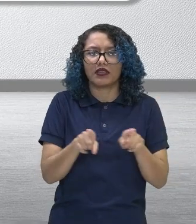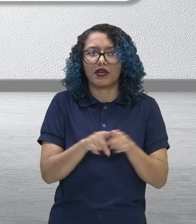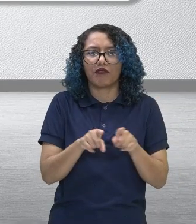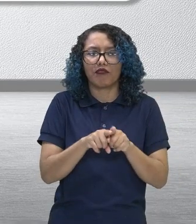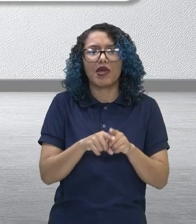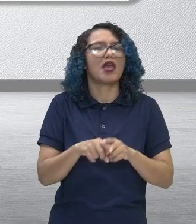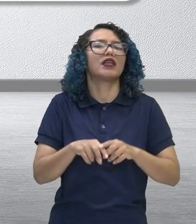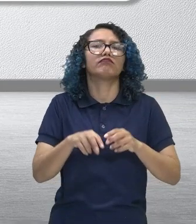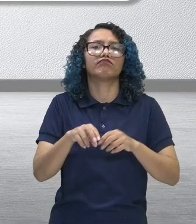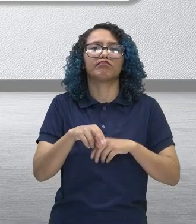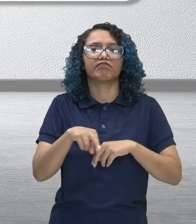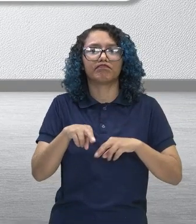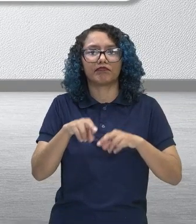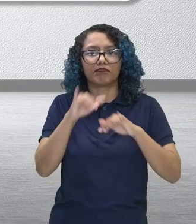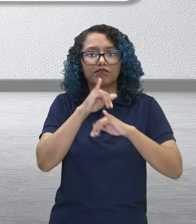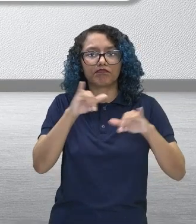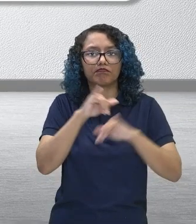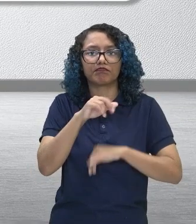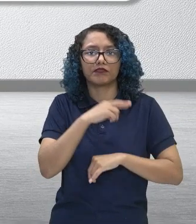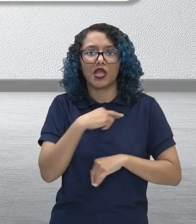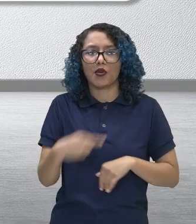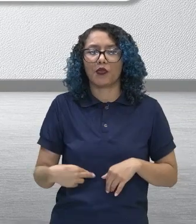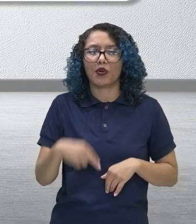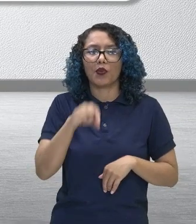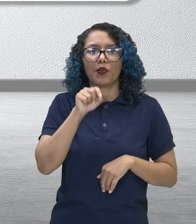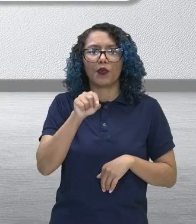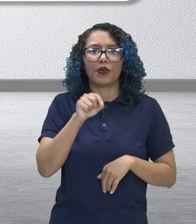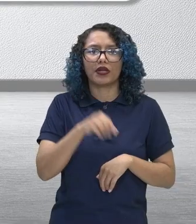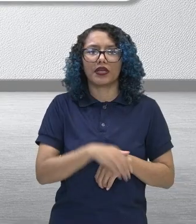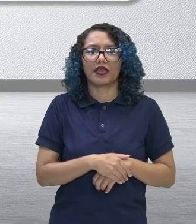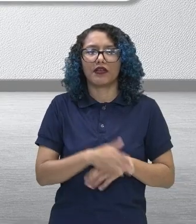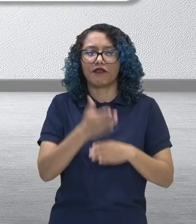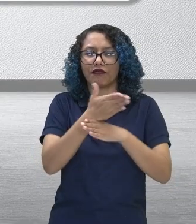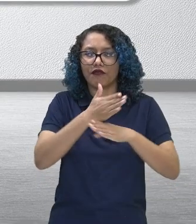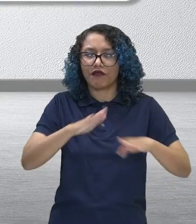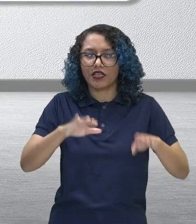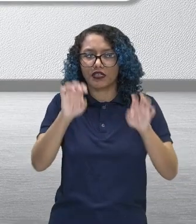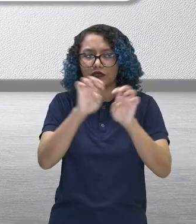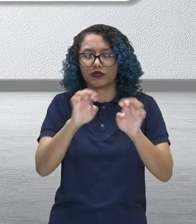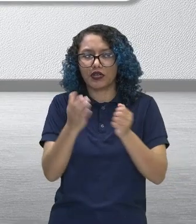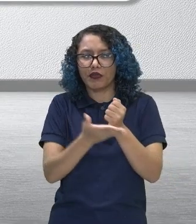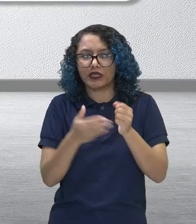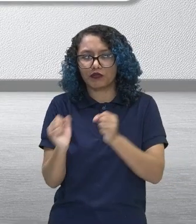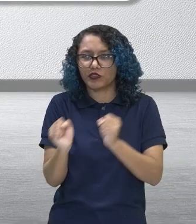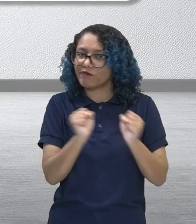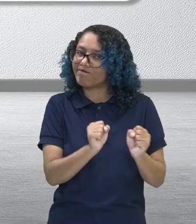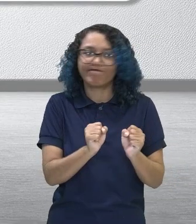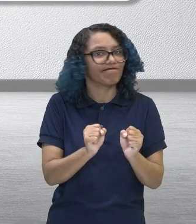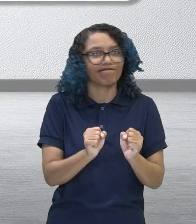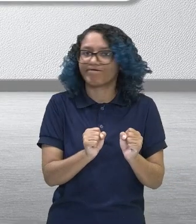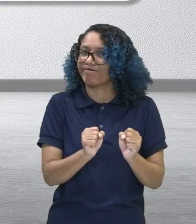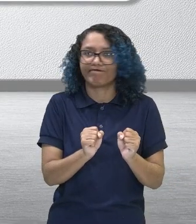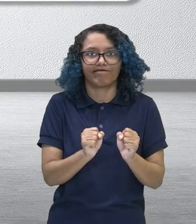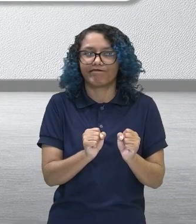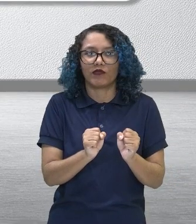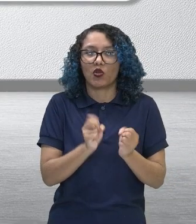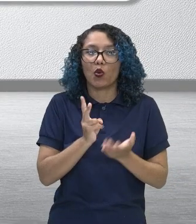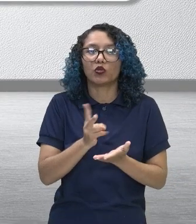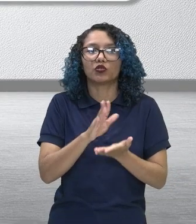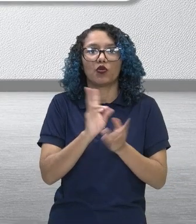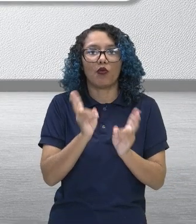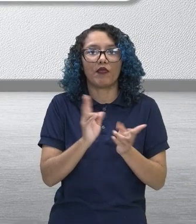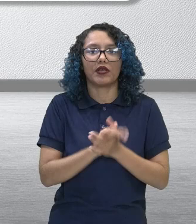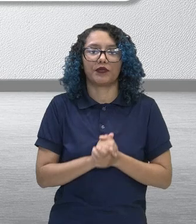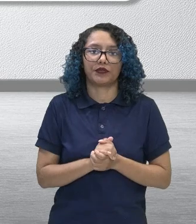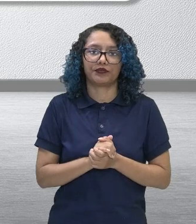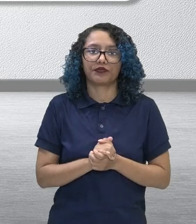proclamação da República, não romperam com as estruturas fundamentais do poder. A transição para o trabalho